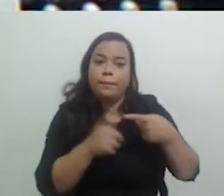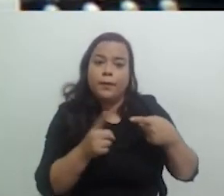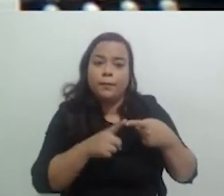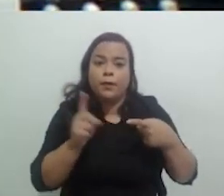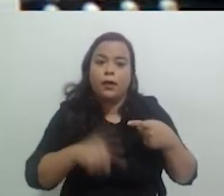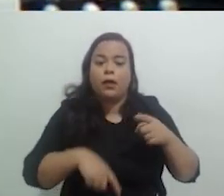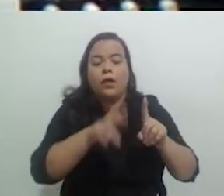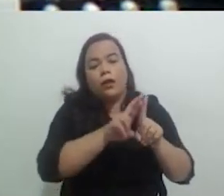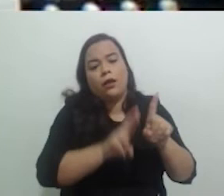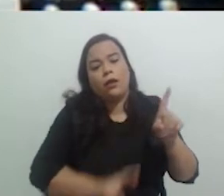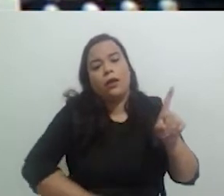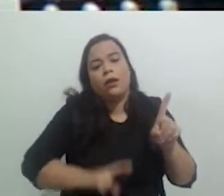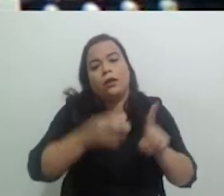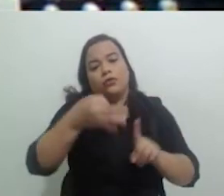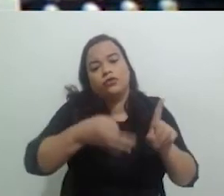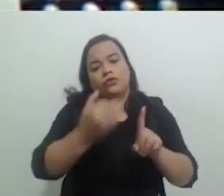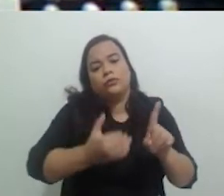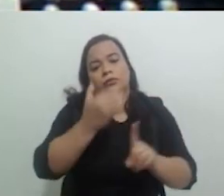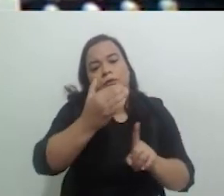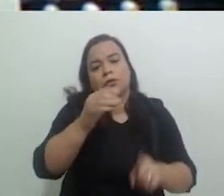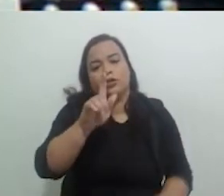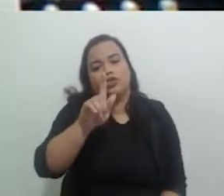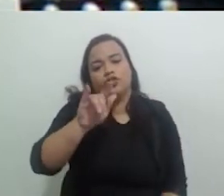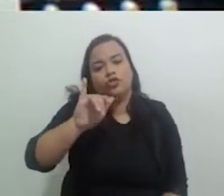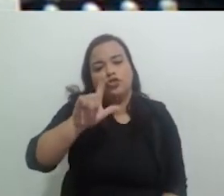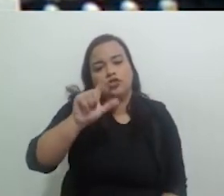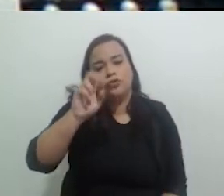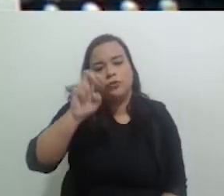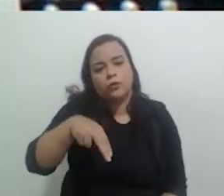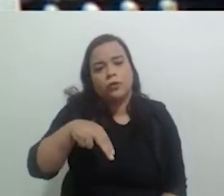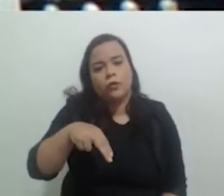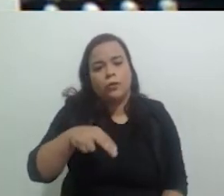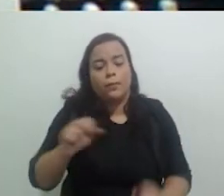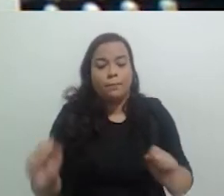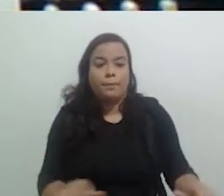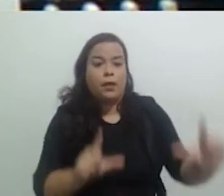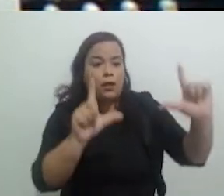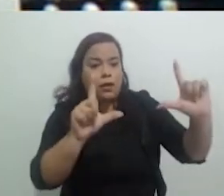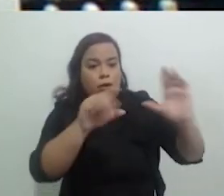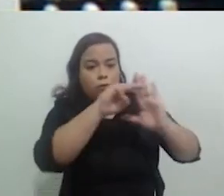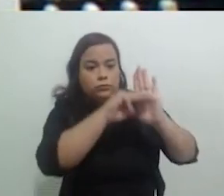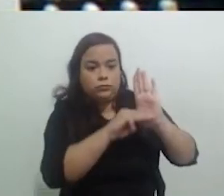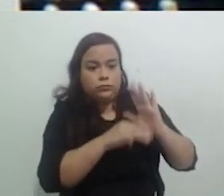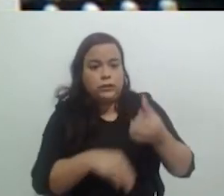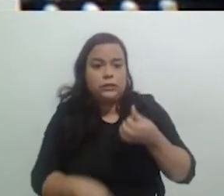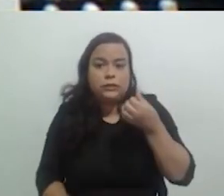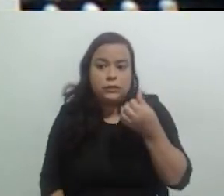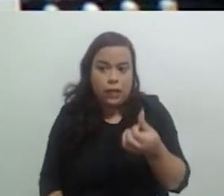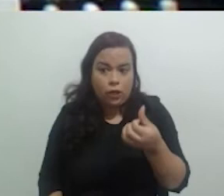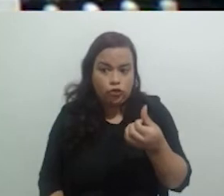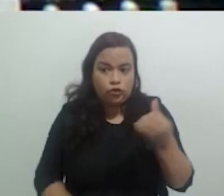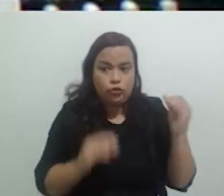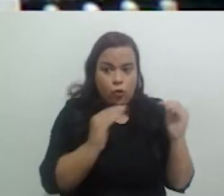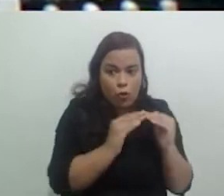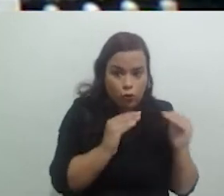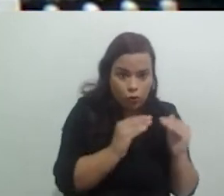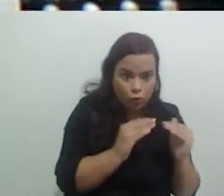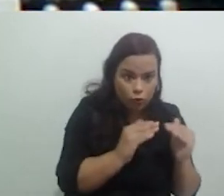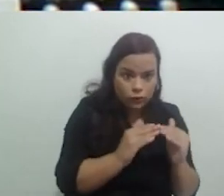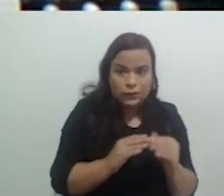Gilson. No painel aqui constam 6 votos concordando e 5 discordando.